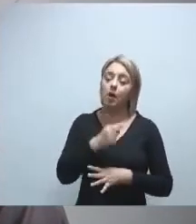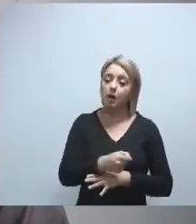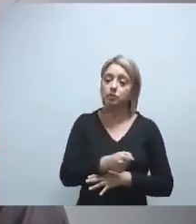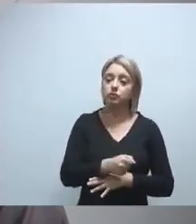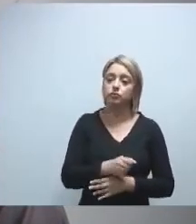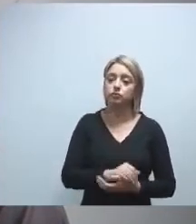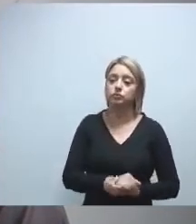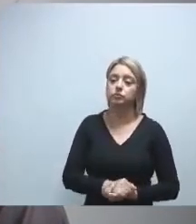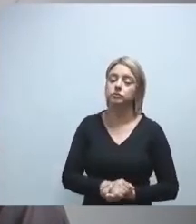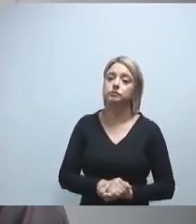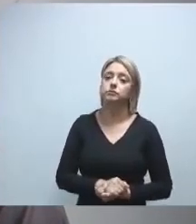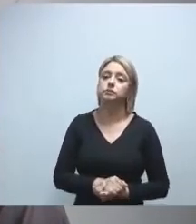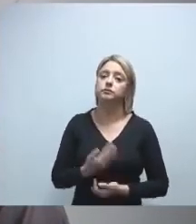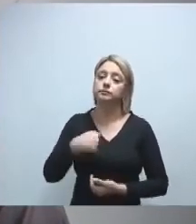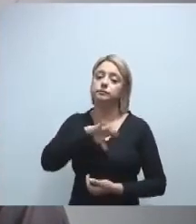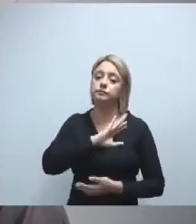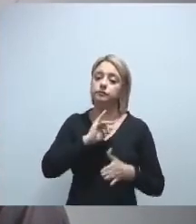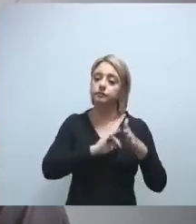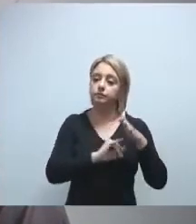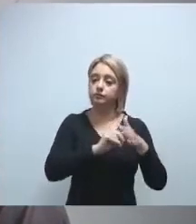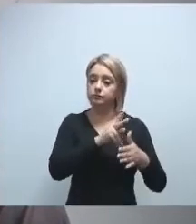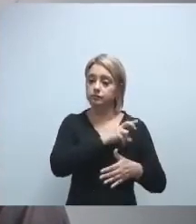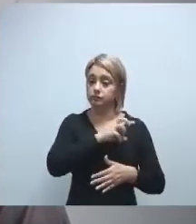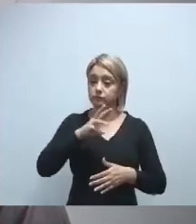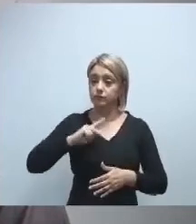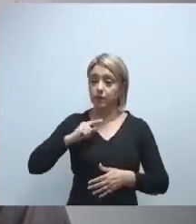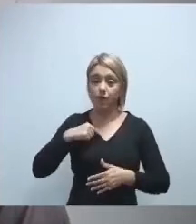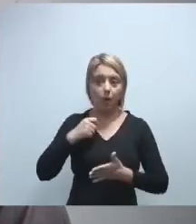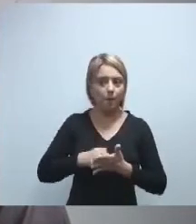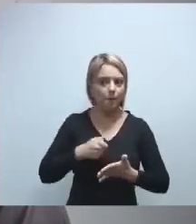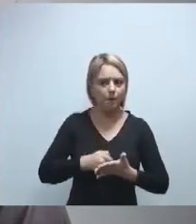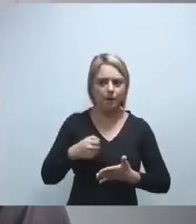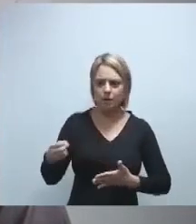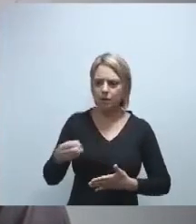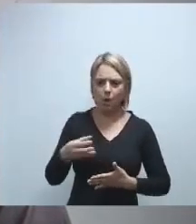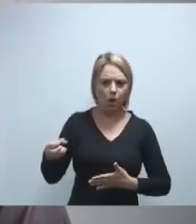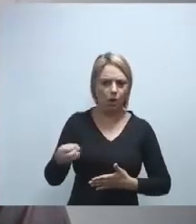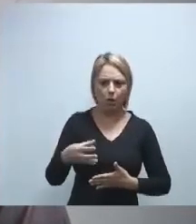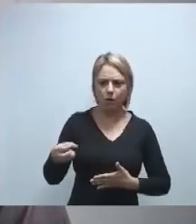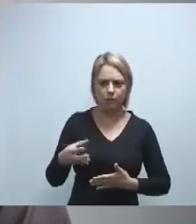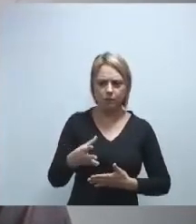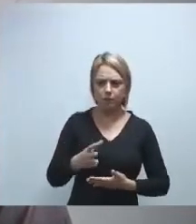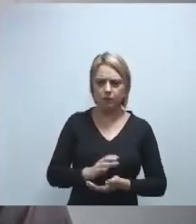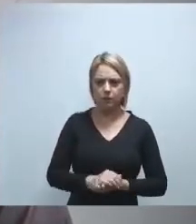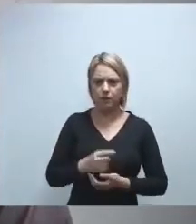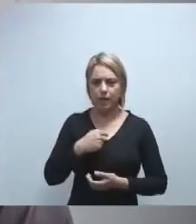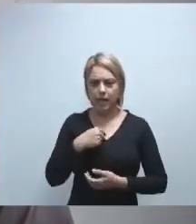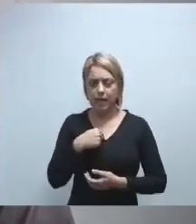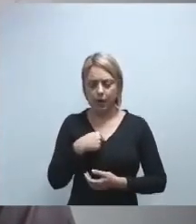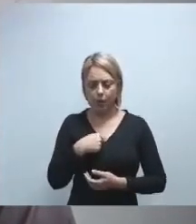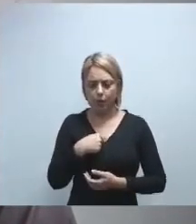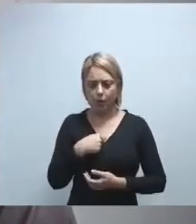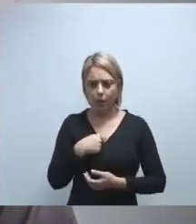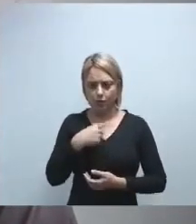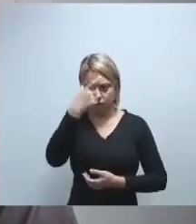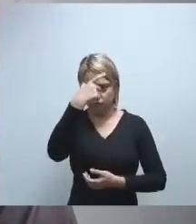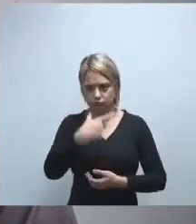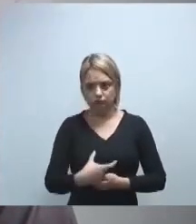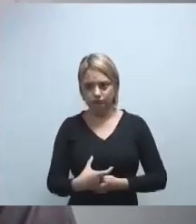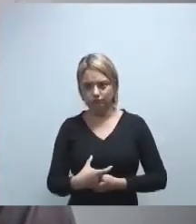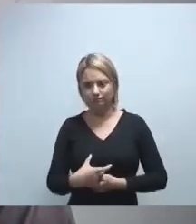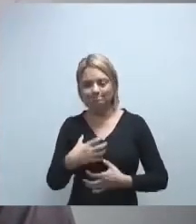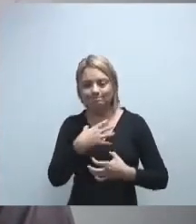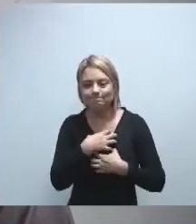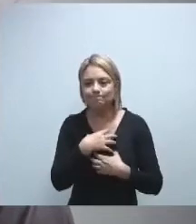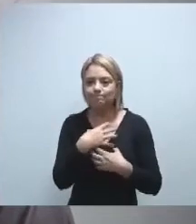que a nossa instituição ela tem obrigação de ser vanguardeira eu eu eu eu me ressinto é